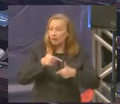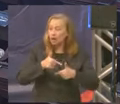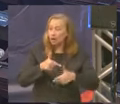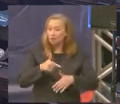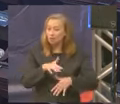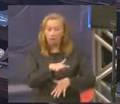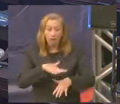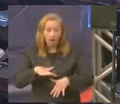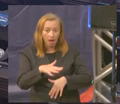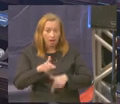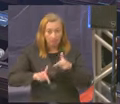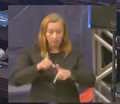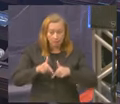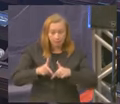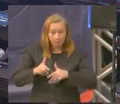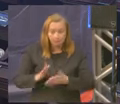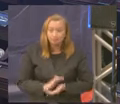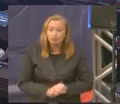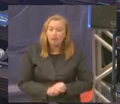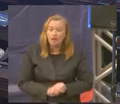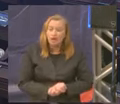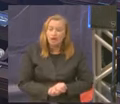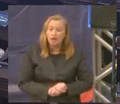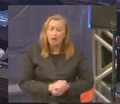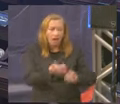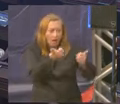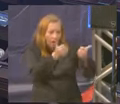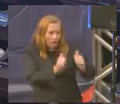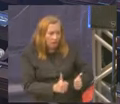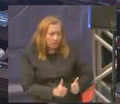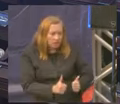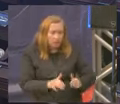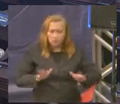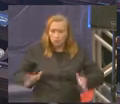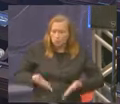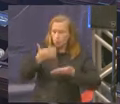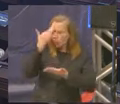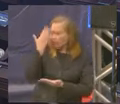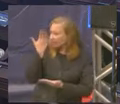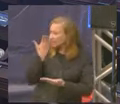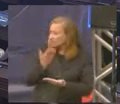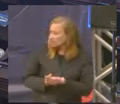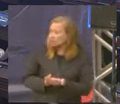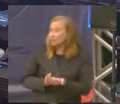de trabalho. Há avaliações otimistas que